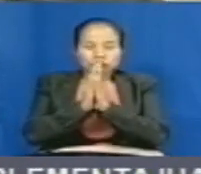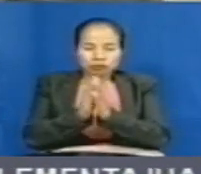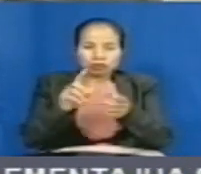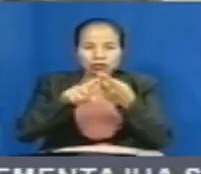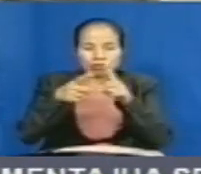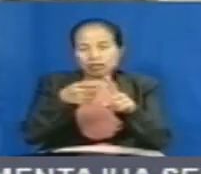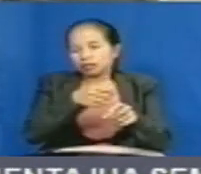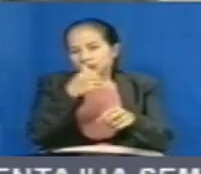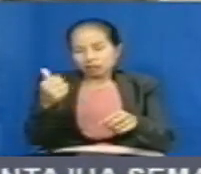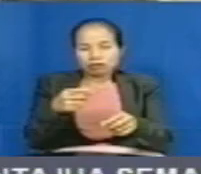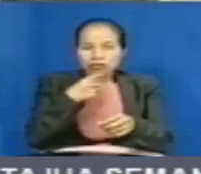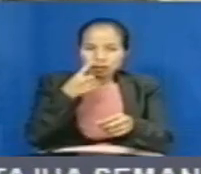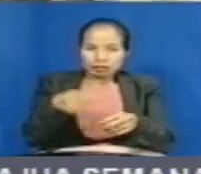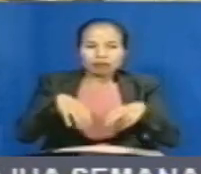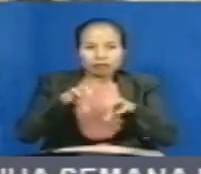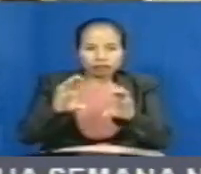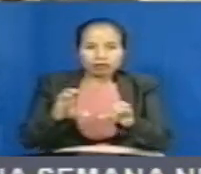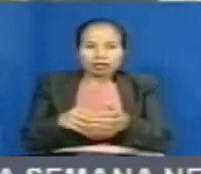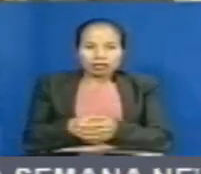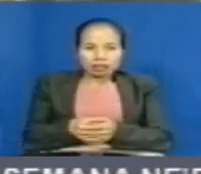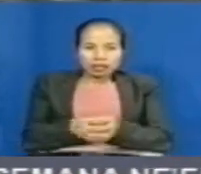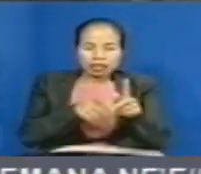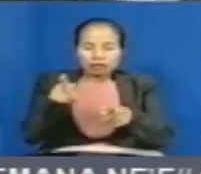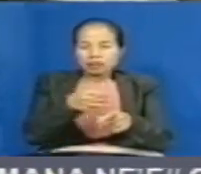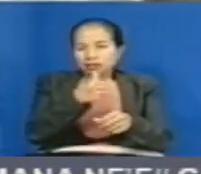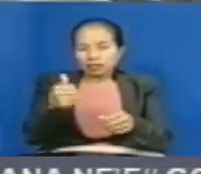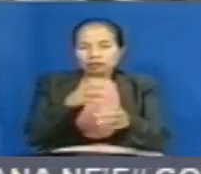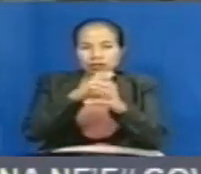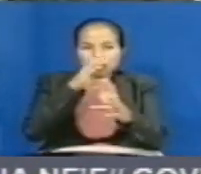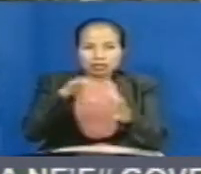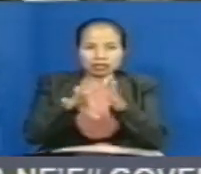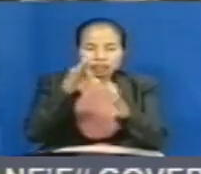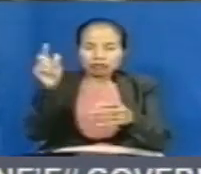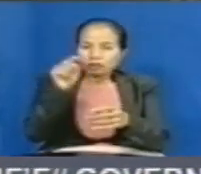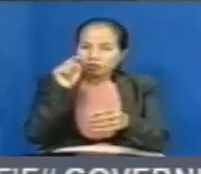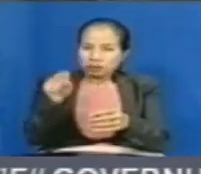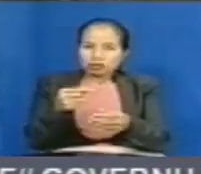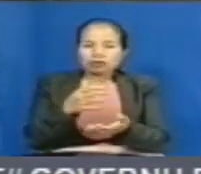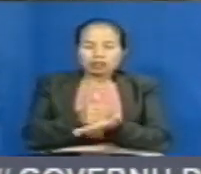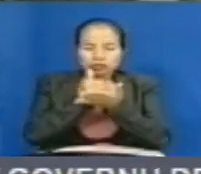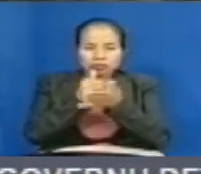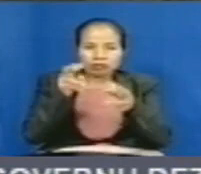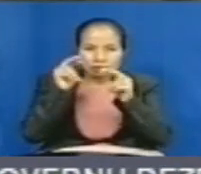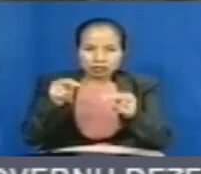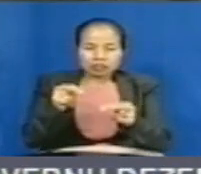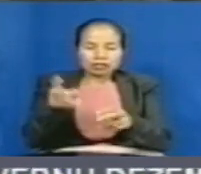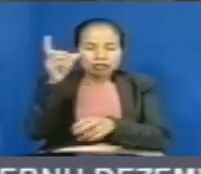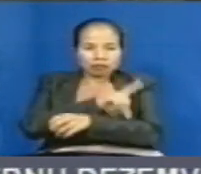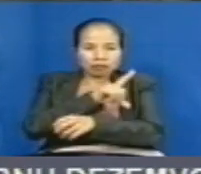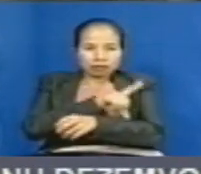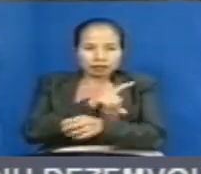selu. Ni aktuir faan tutan e maseluk ne kareta no hetan 8% hori sustenta necessidade lor